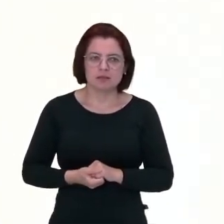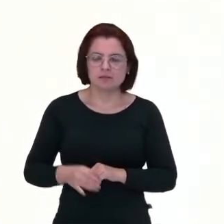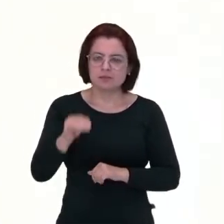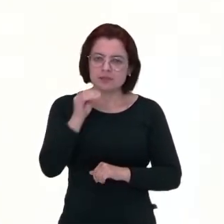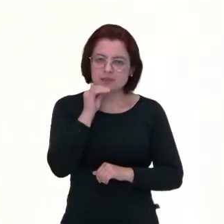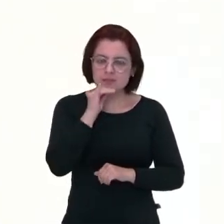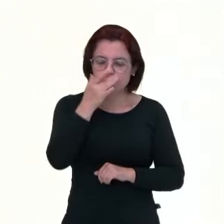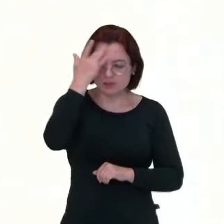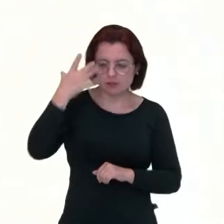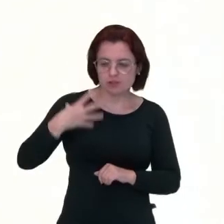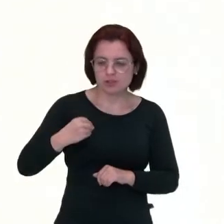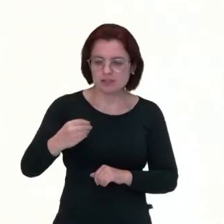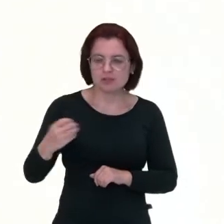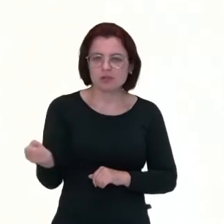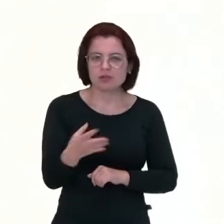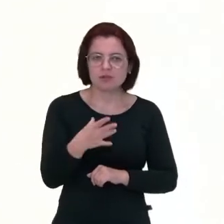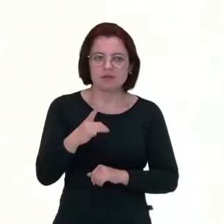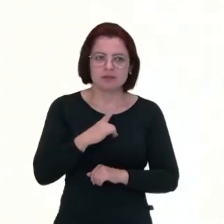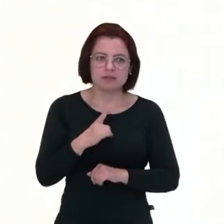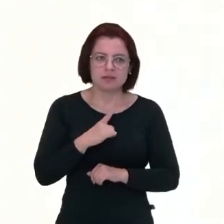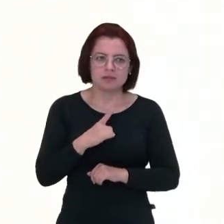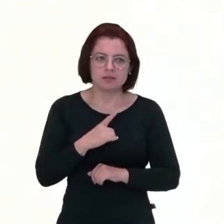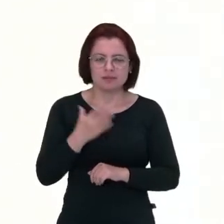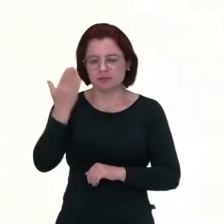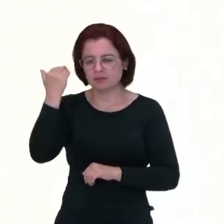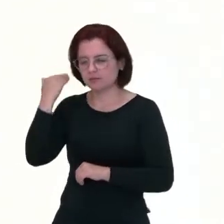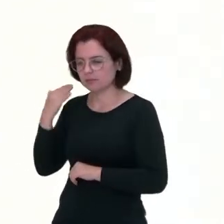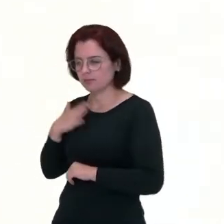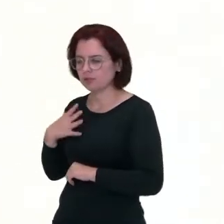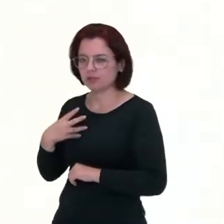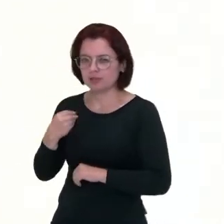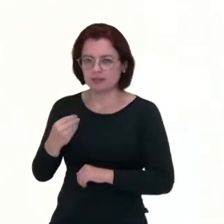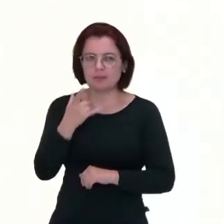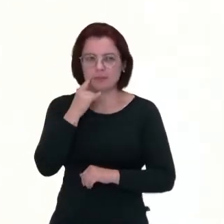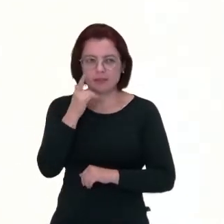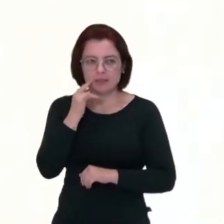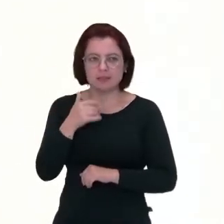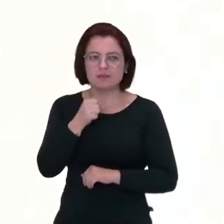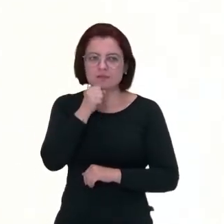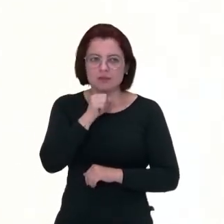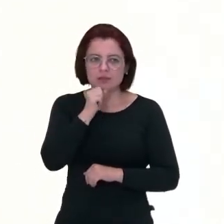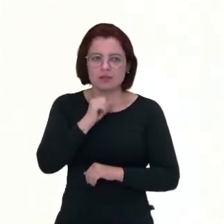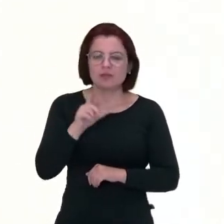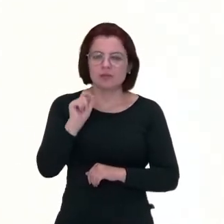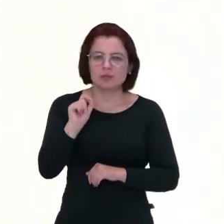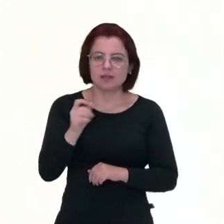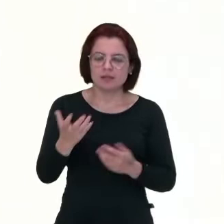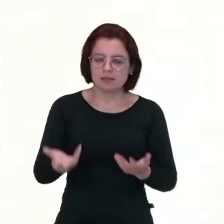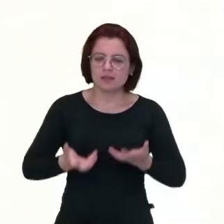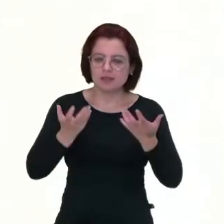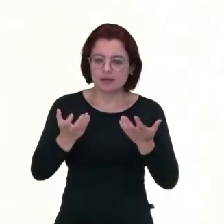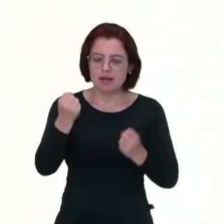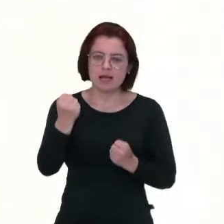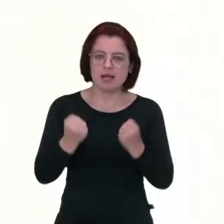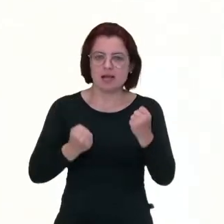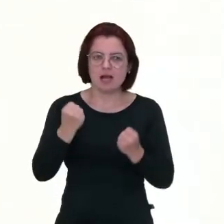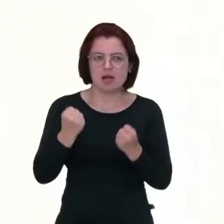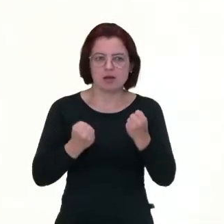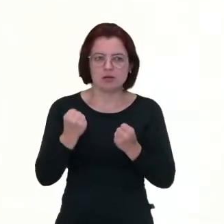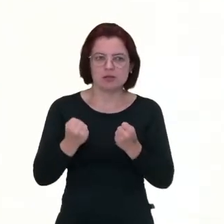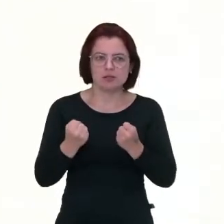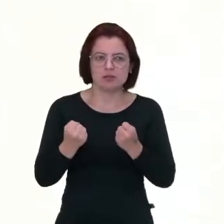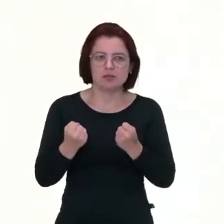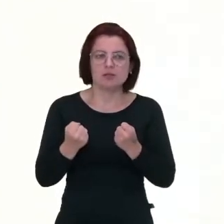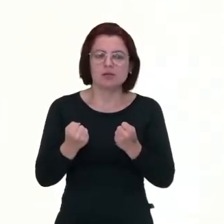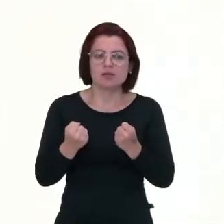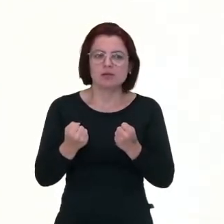geração nova está... minha geração, a geração do pai de vocês, dos avós, a gente queria um carro, né? Sempre queria um